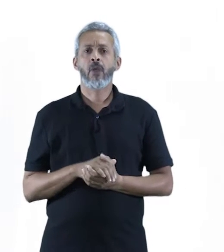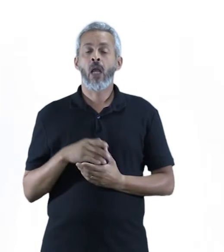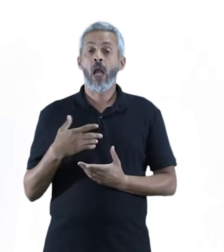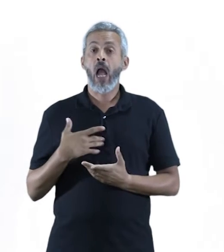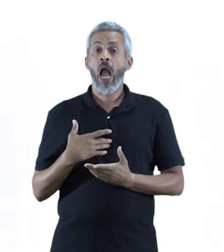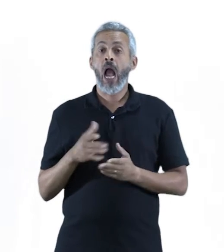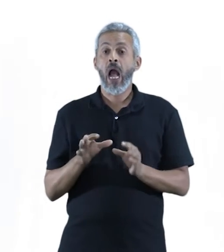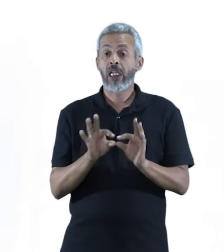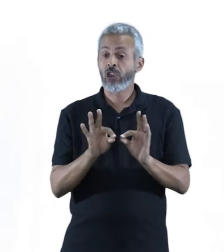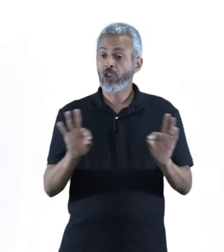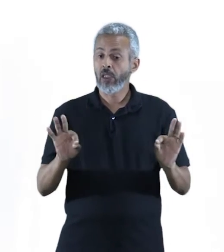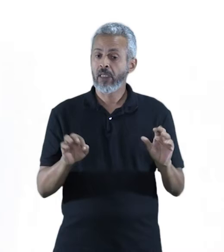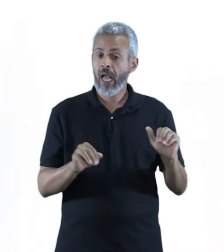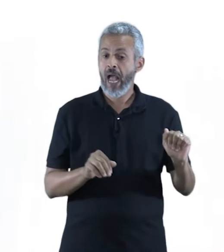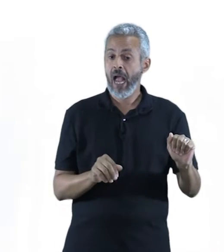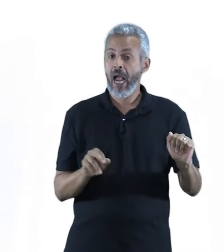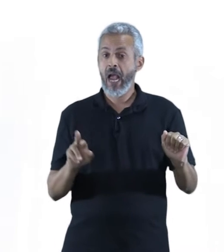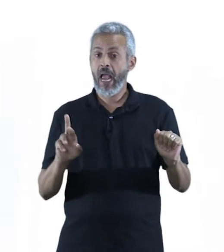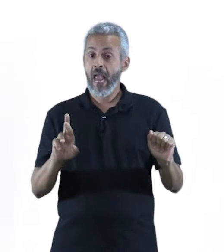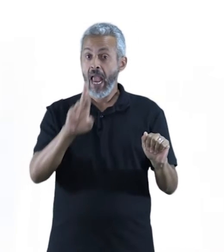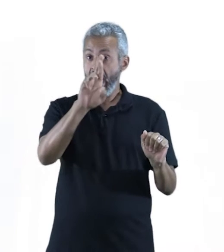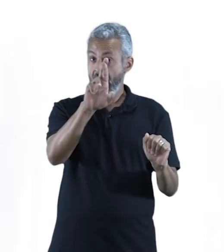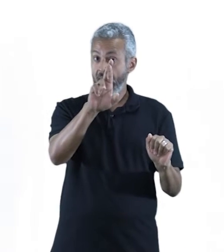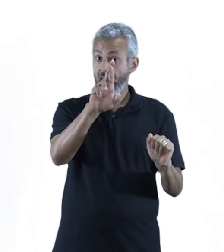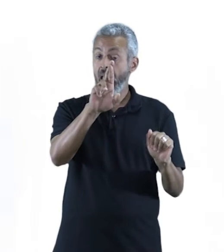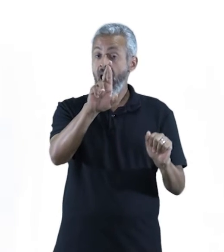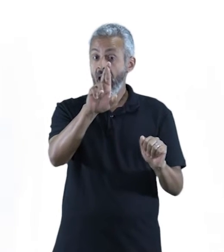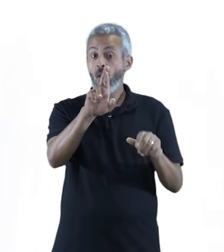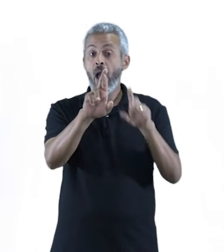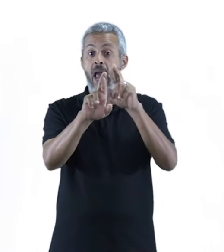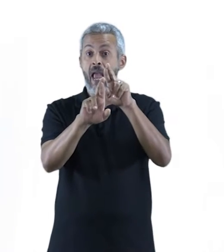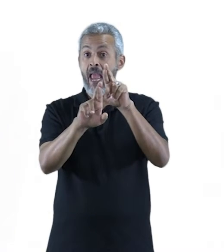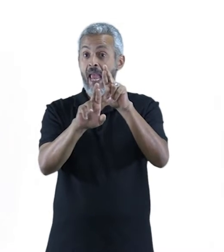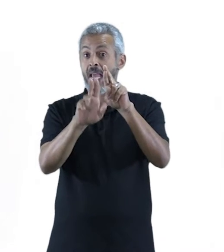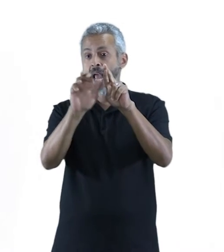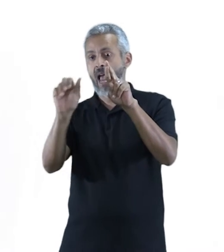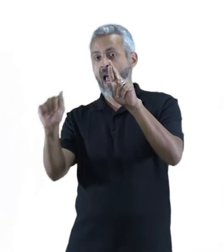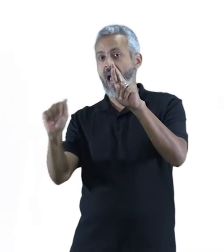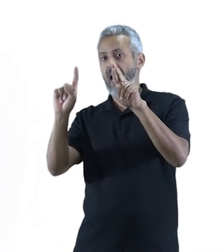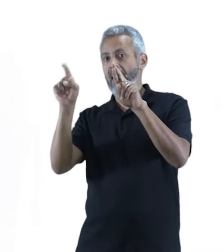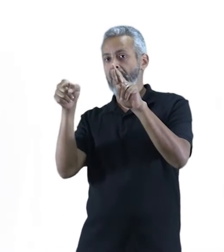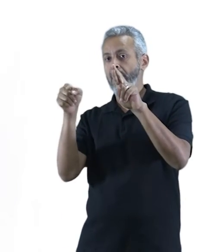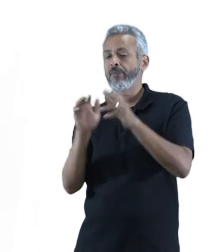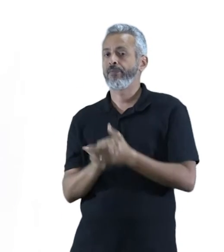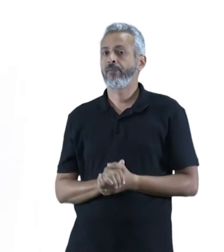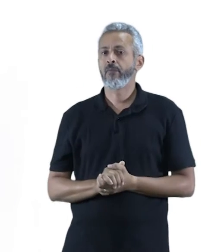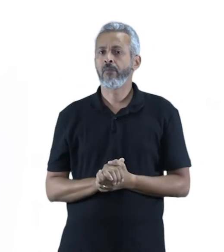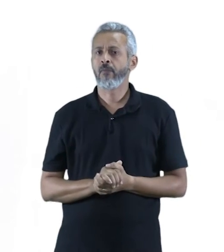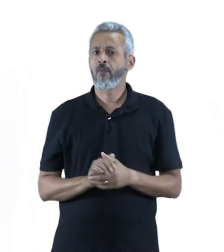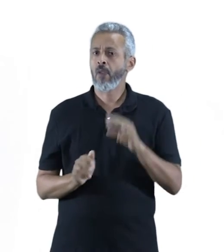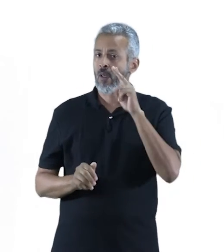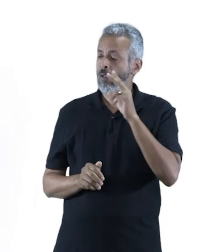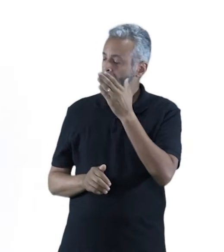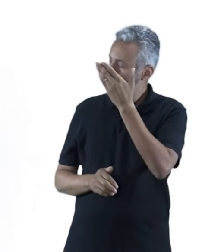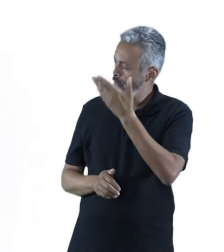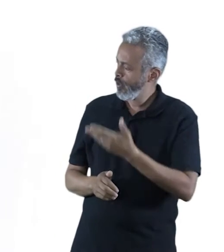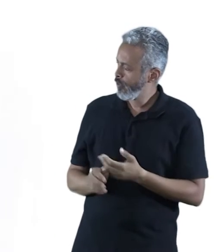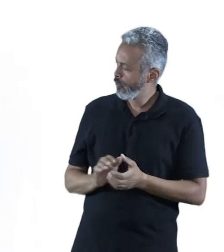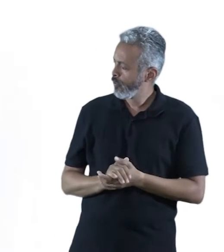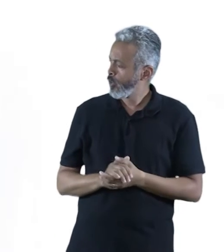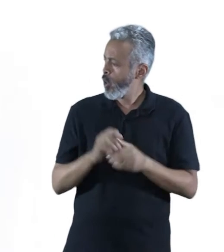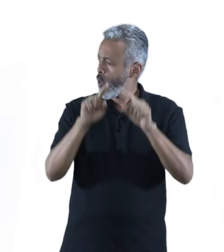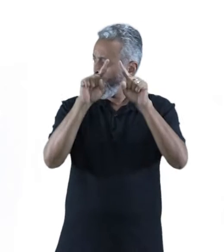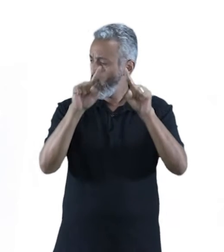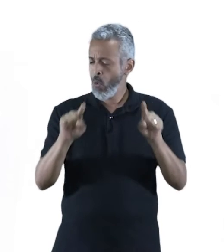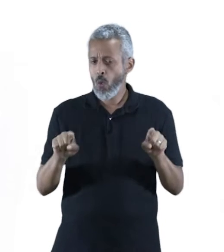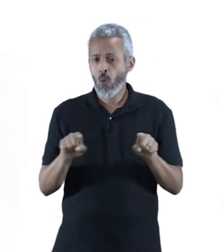A distância de A a R é a mesma de R a linha. Na figura a seguir,